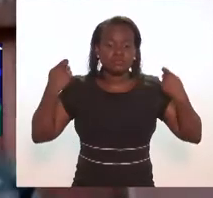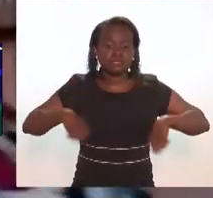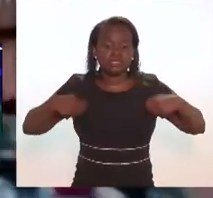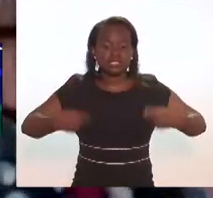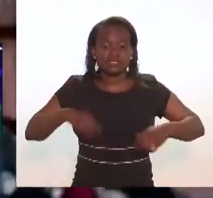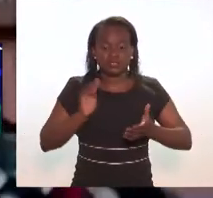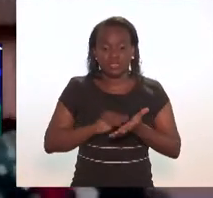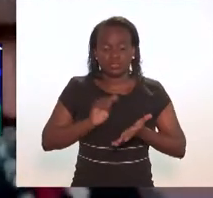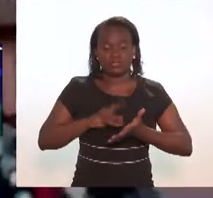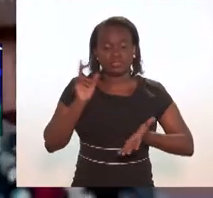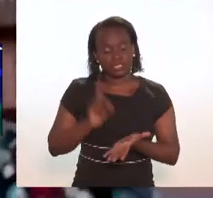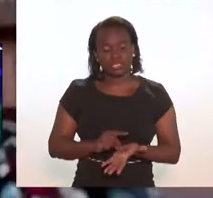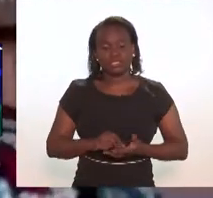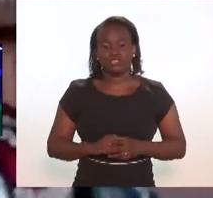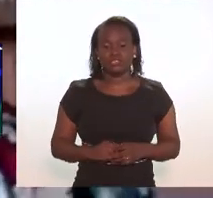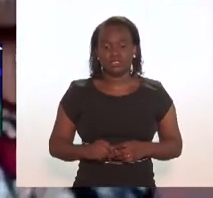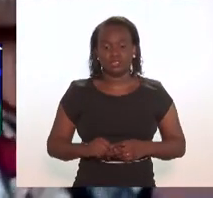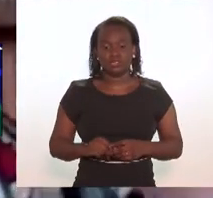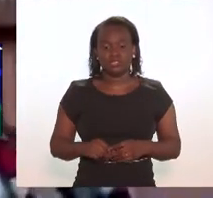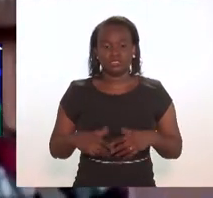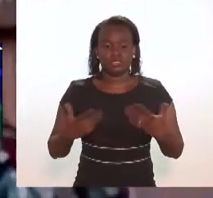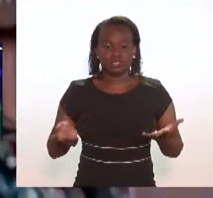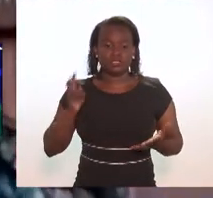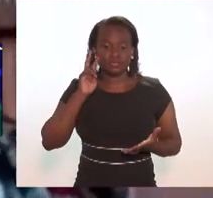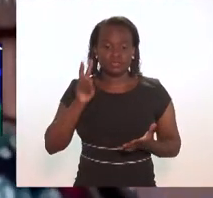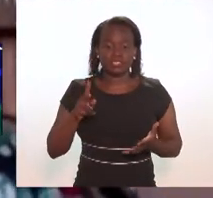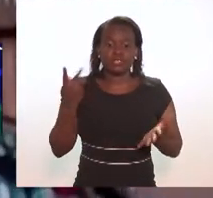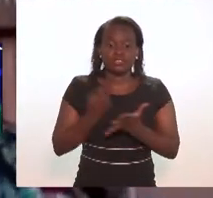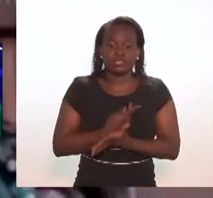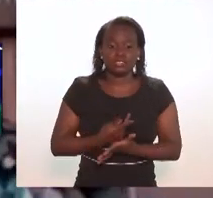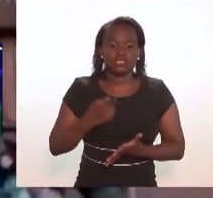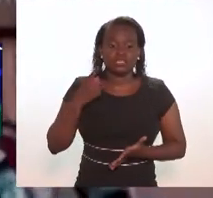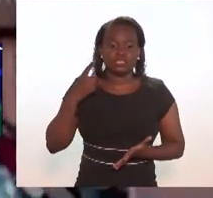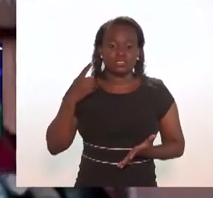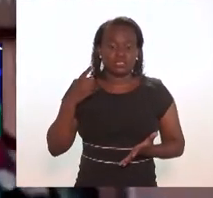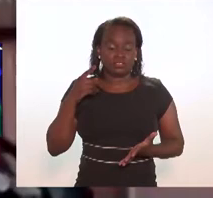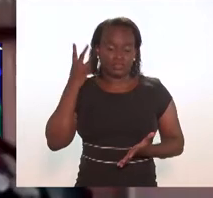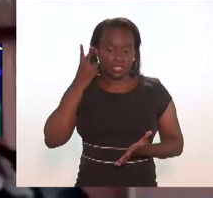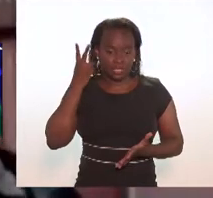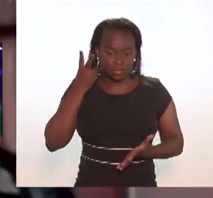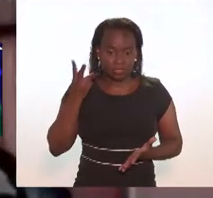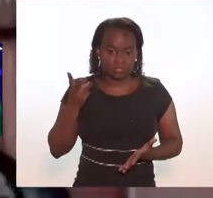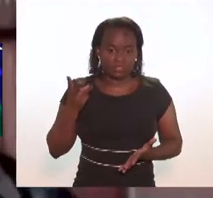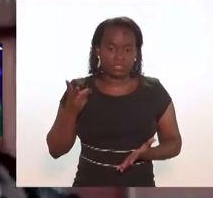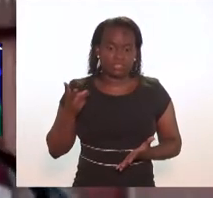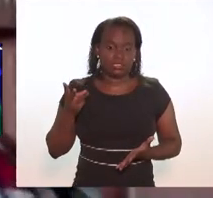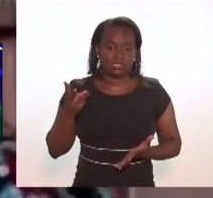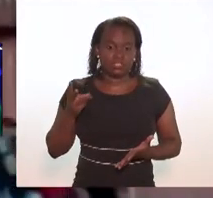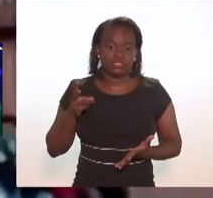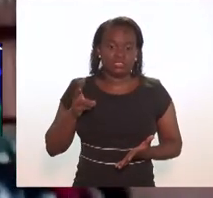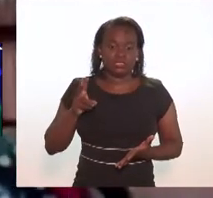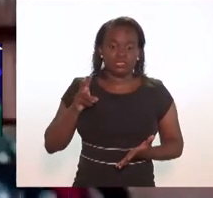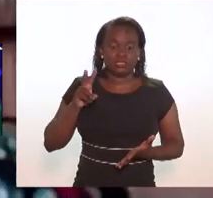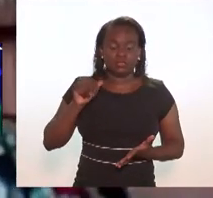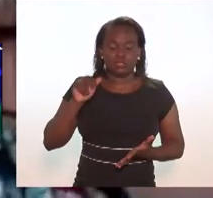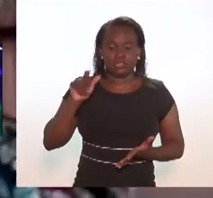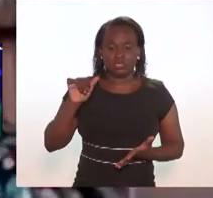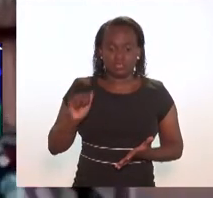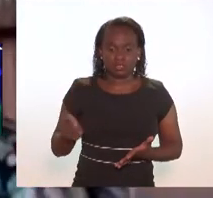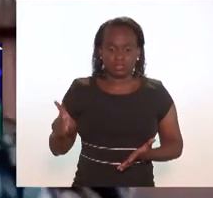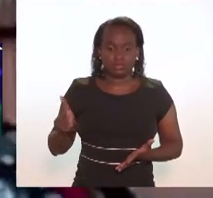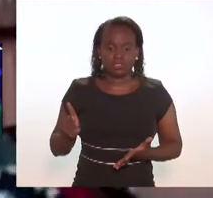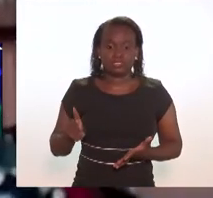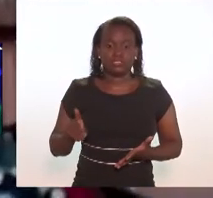necessidades reais. A gente teve o caso da vereadora Camila Valadão, que